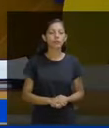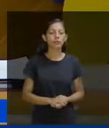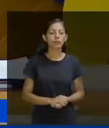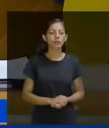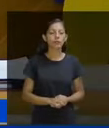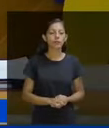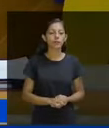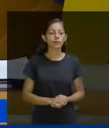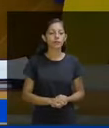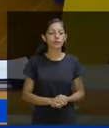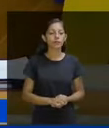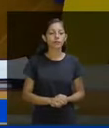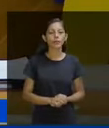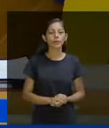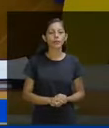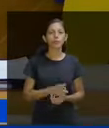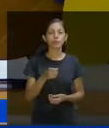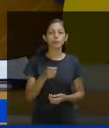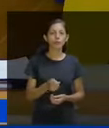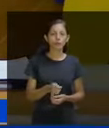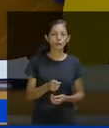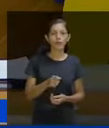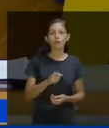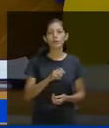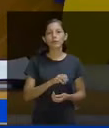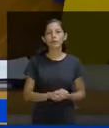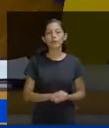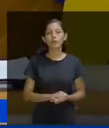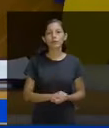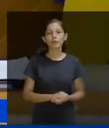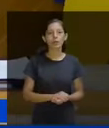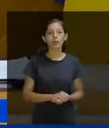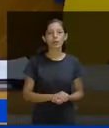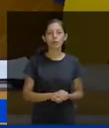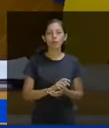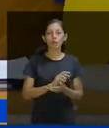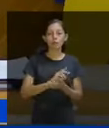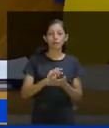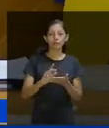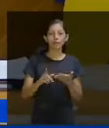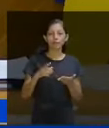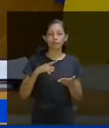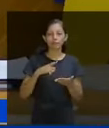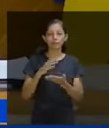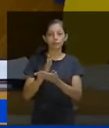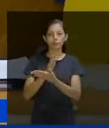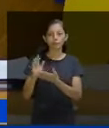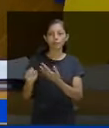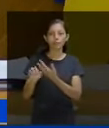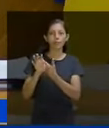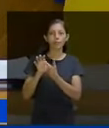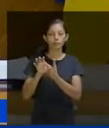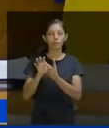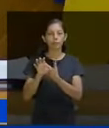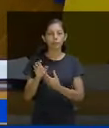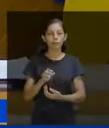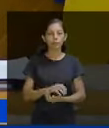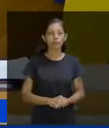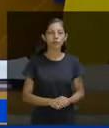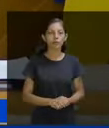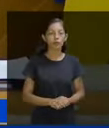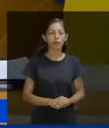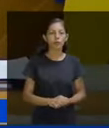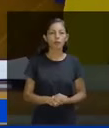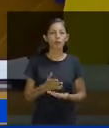Célio, da DPU, o doutor Anselmo Gonçalves, que justificadamente estará hoje conosco por videoconferência,